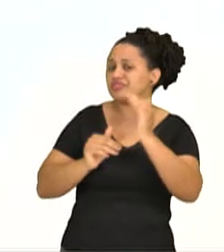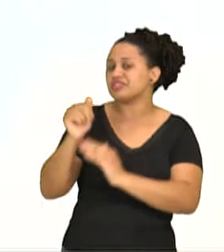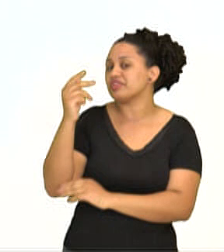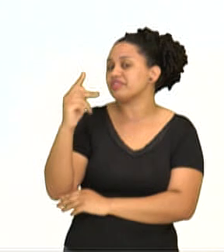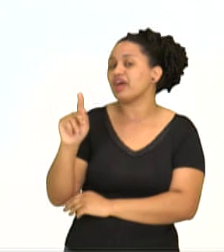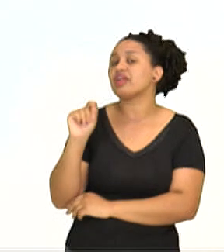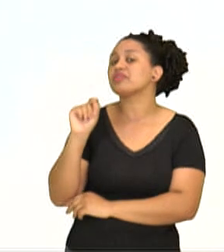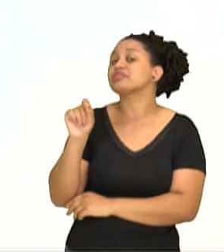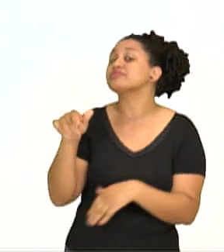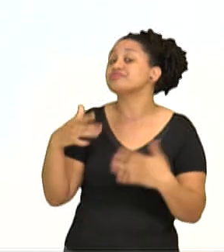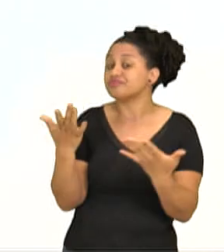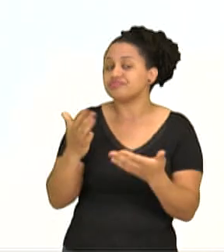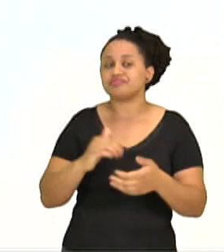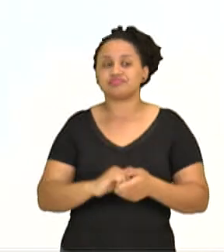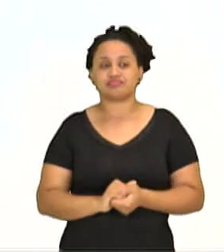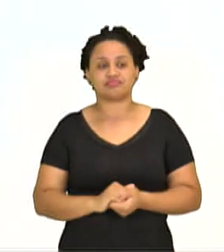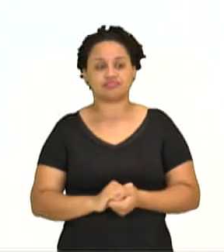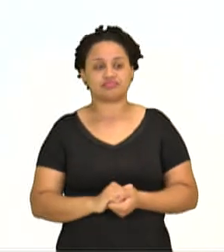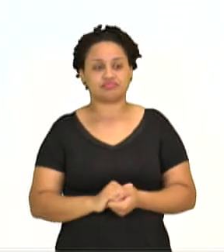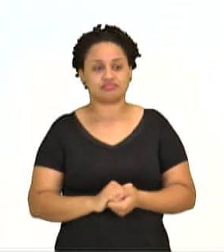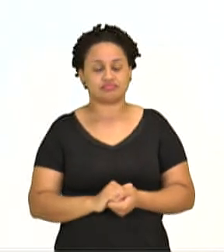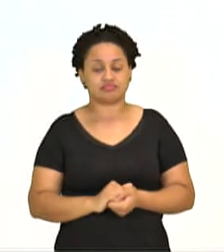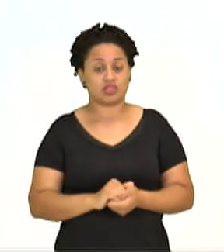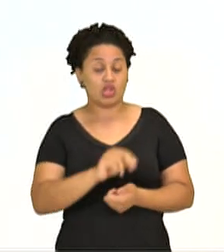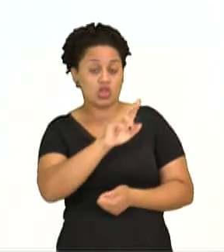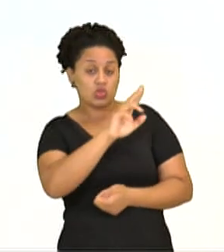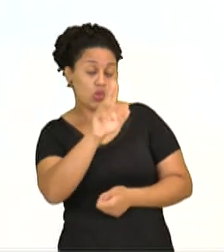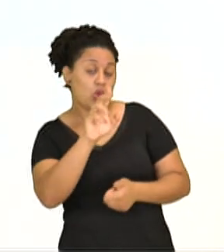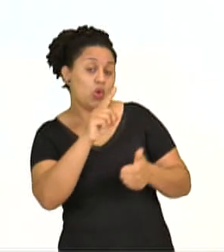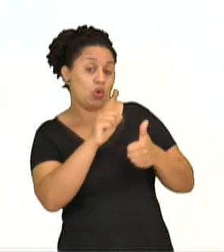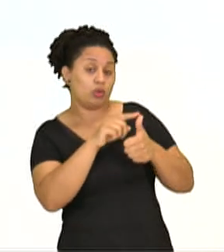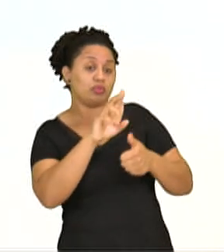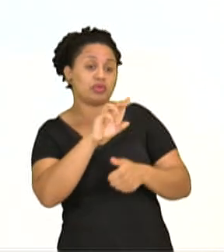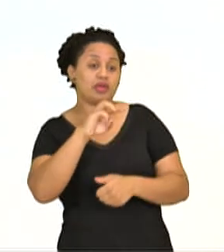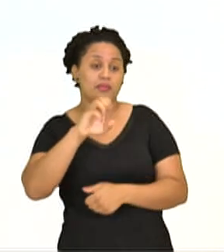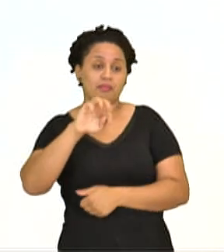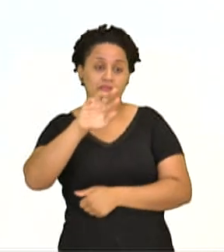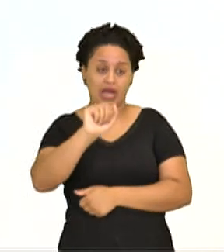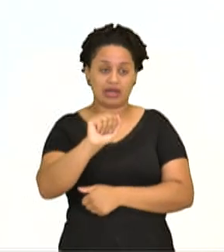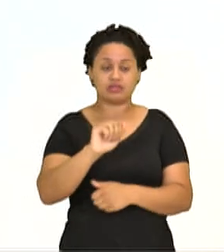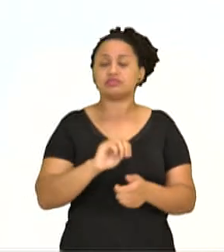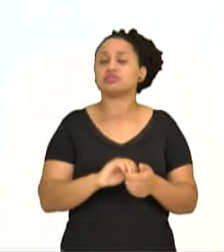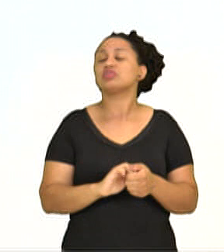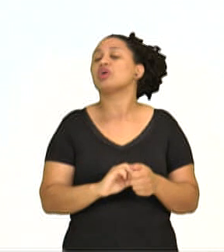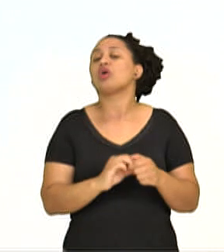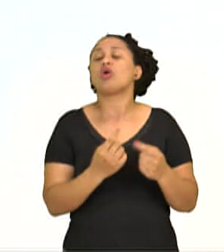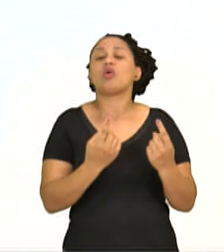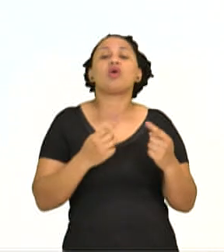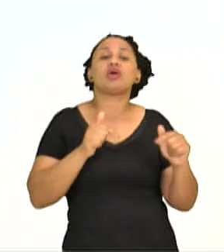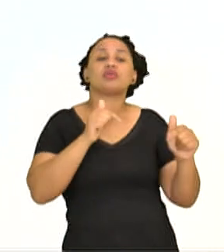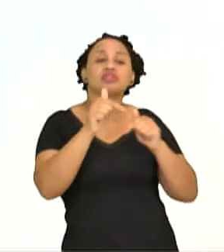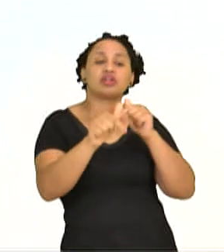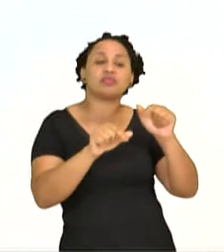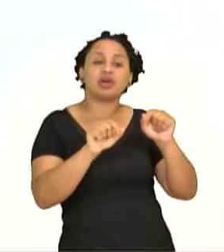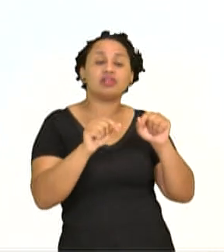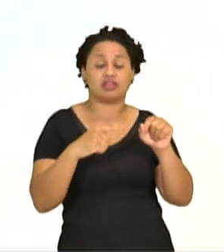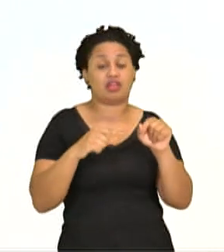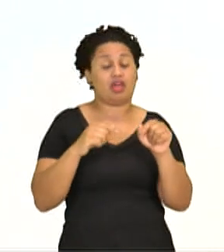Vamos ler o texto. Name, Marta. Occupation, soccer